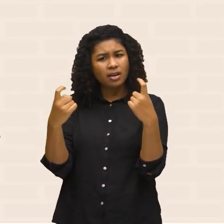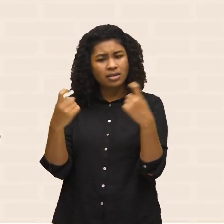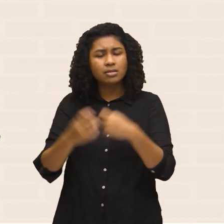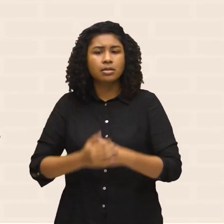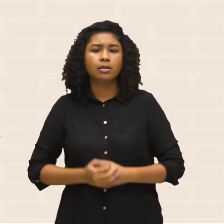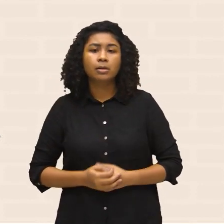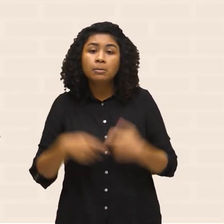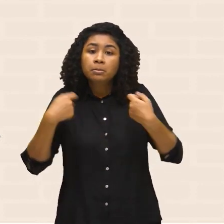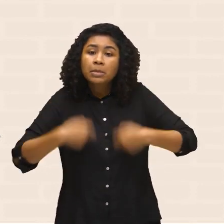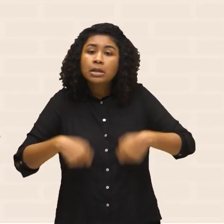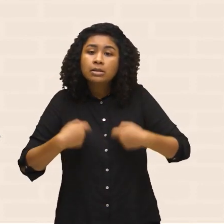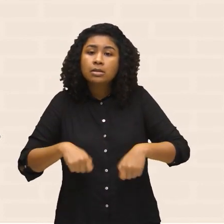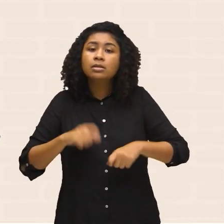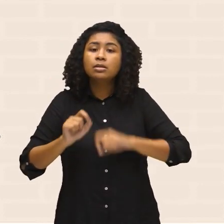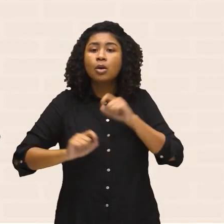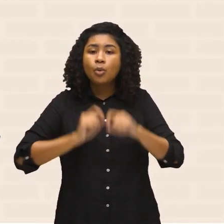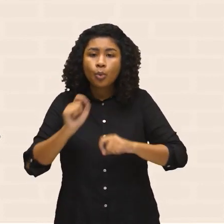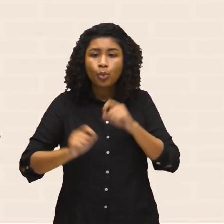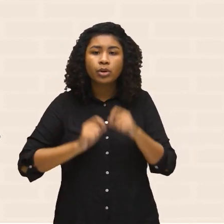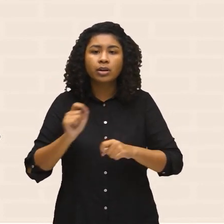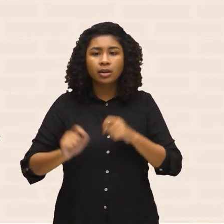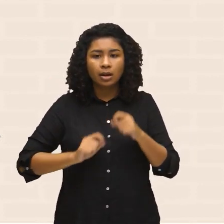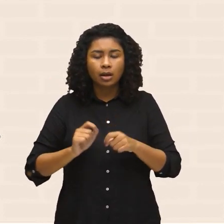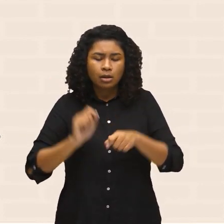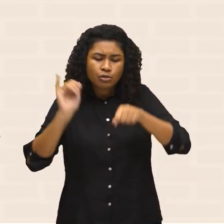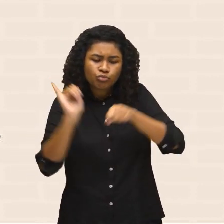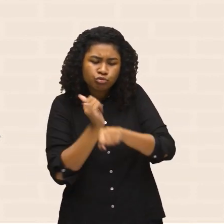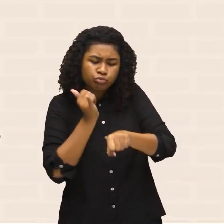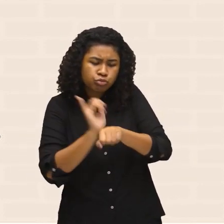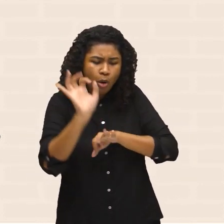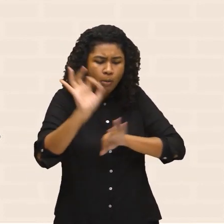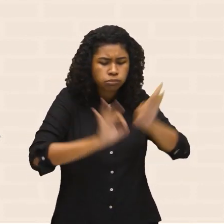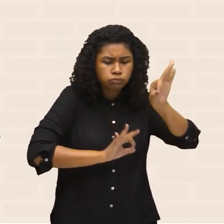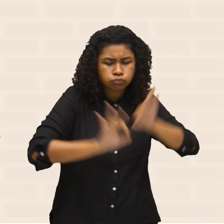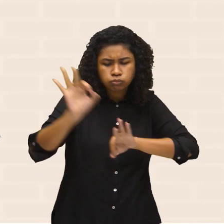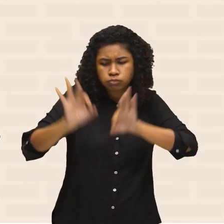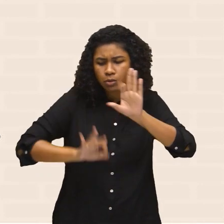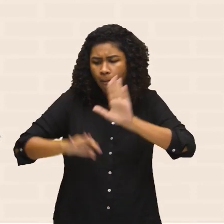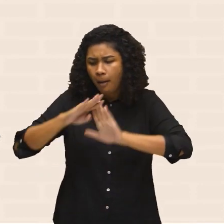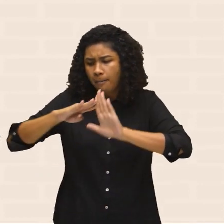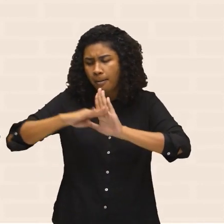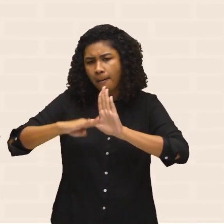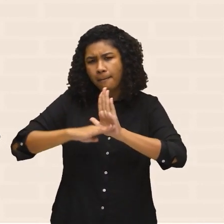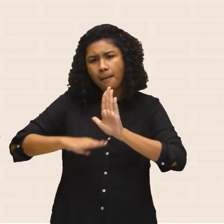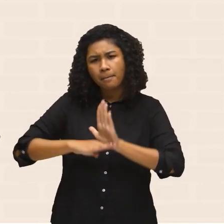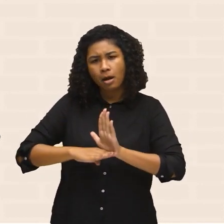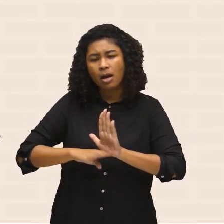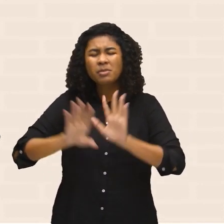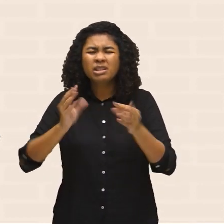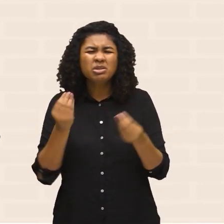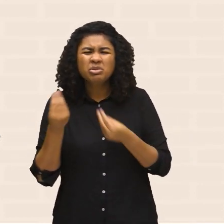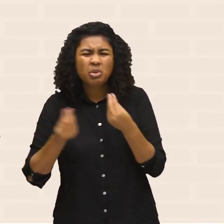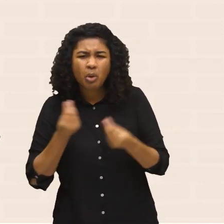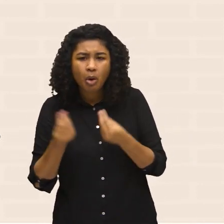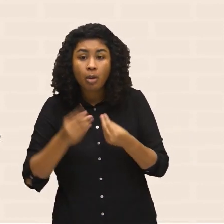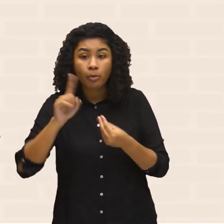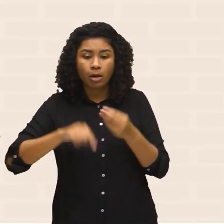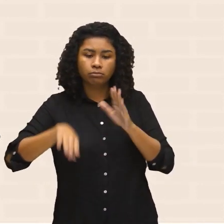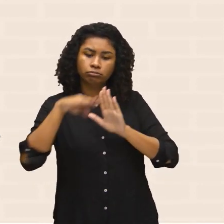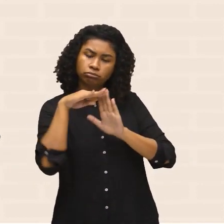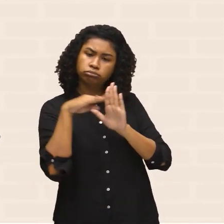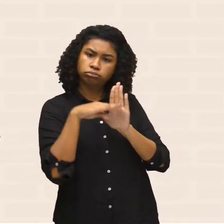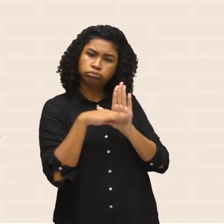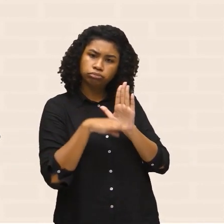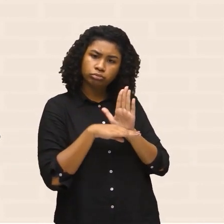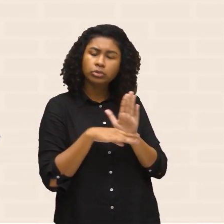preciso agir de modo planejado, ok? Como assim planejado e estruturado? Porque